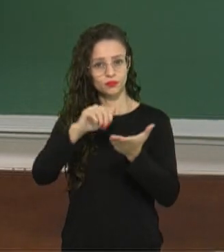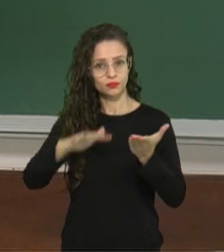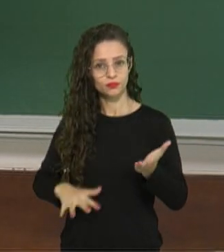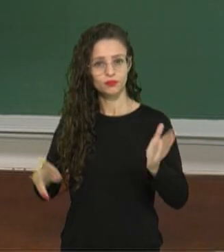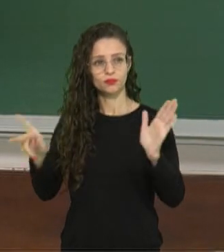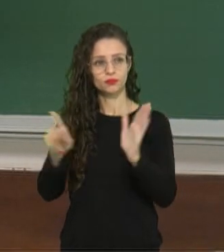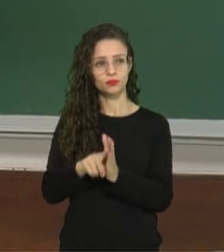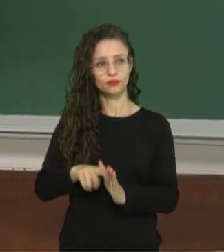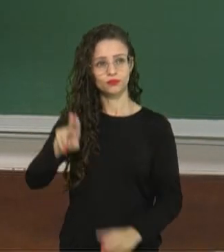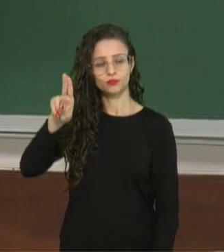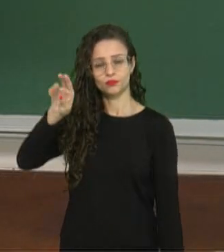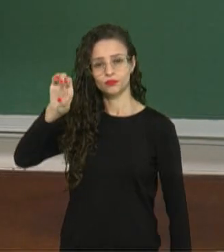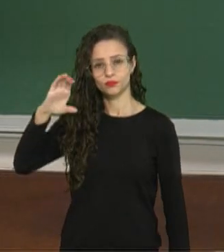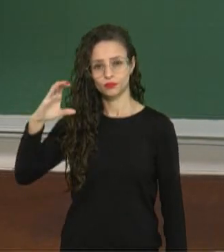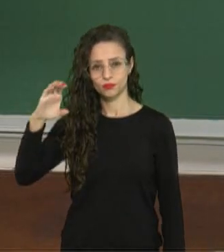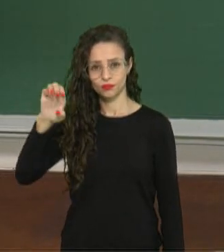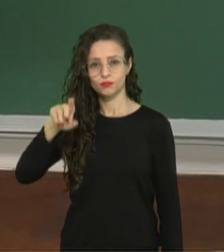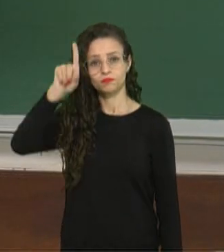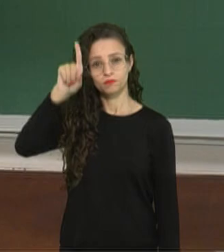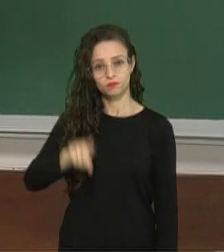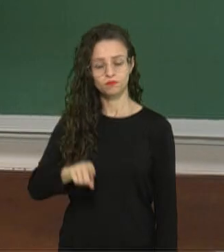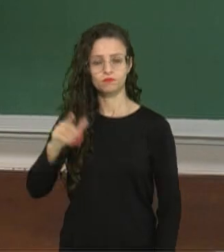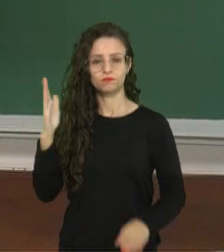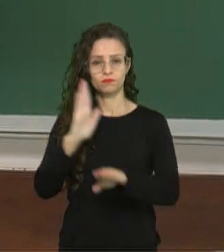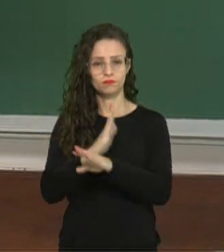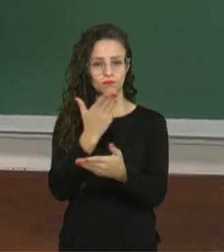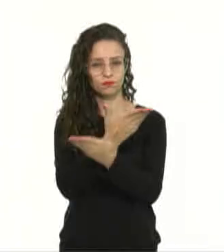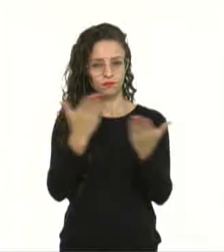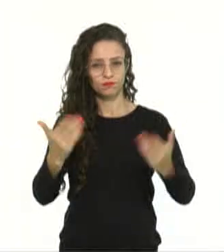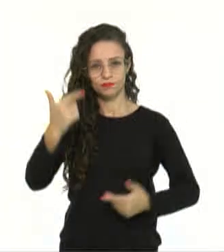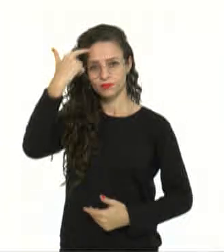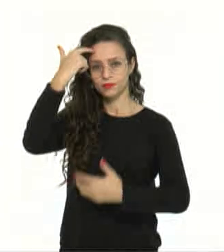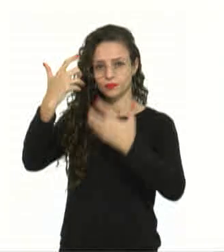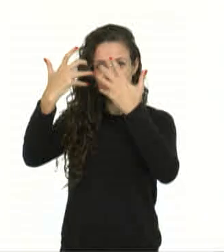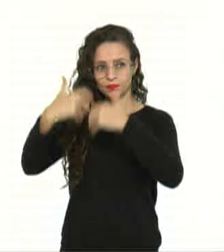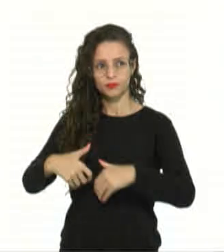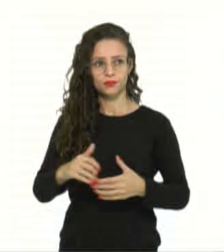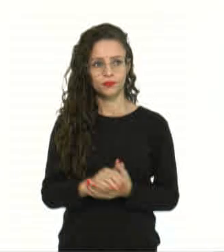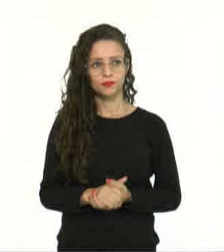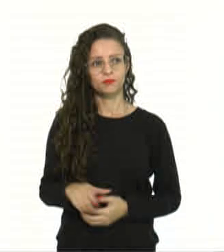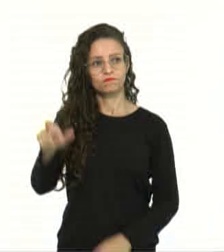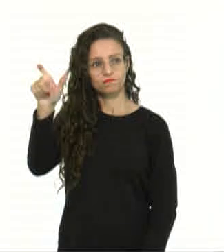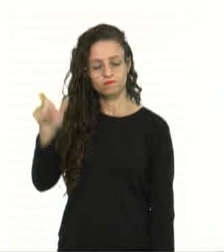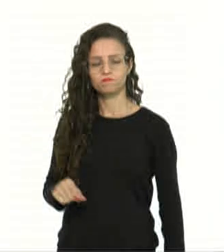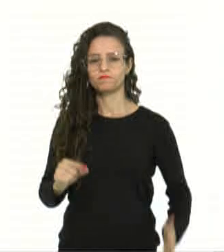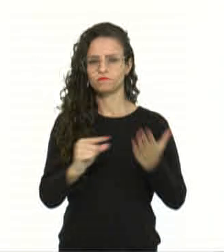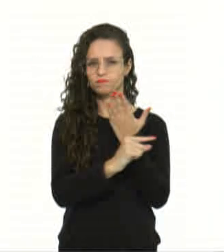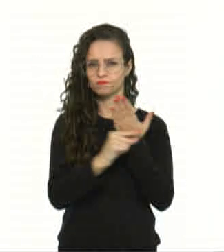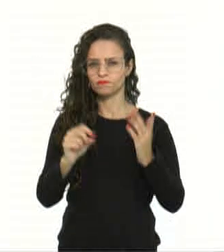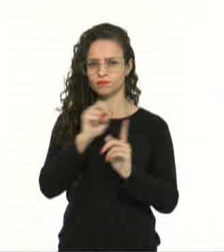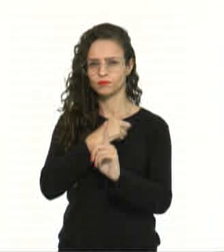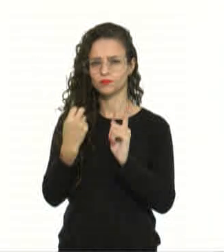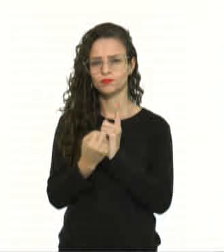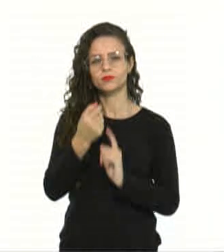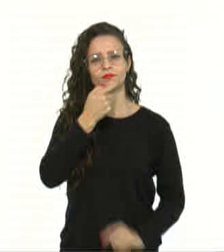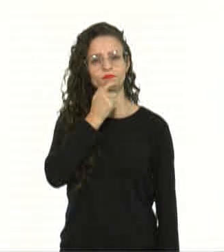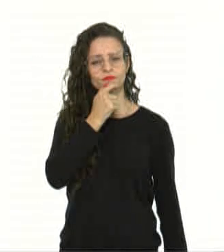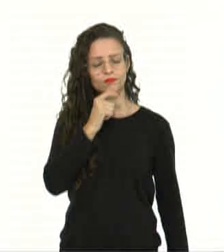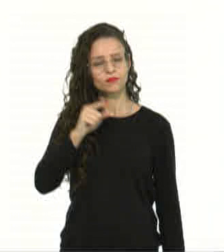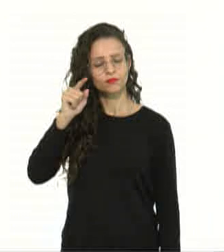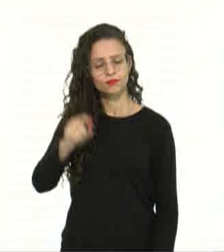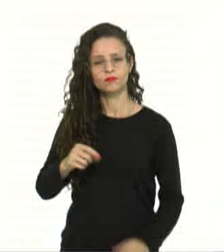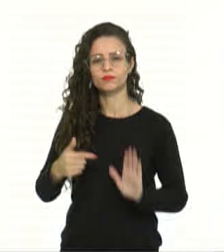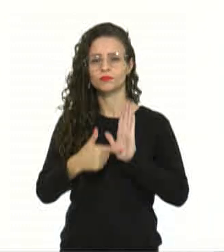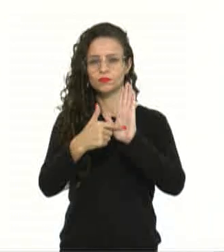lá da Universidade Estadual do Ceará que ajuda a gente a pensar. Então, Anthony Giddens, sociólogo inglês, refere-se a um mundo em mudanças,